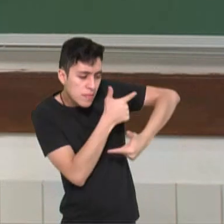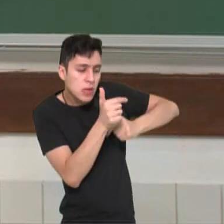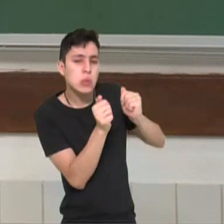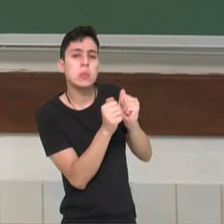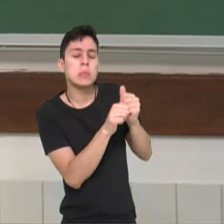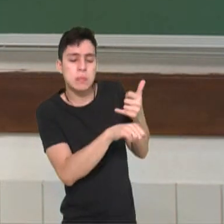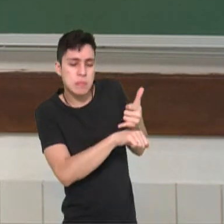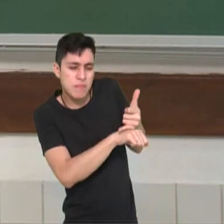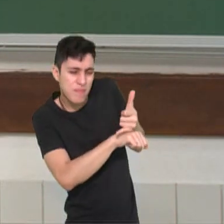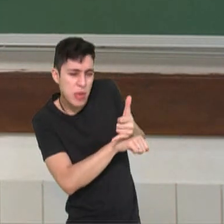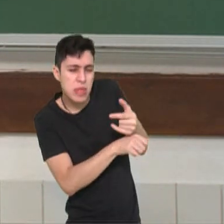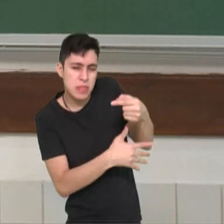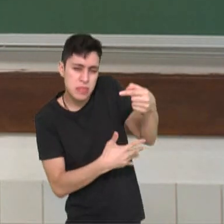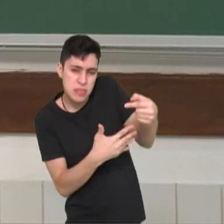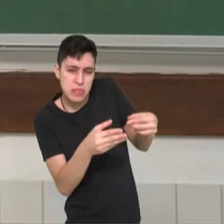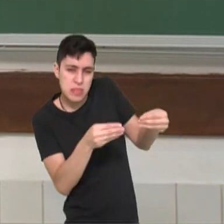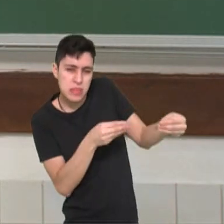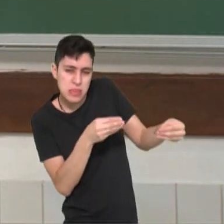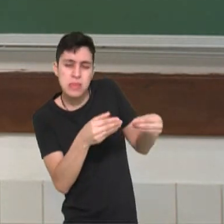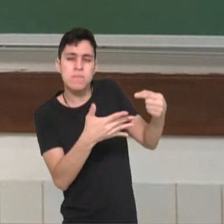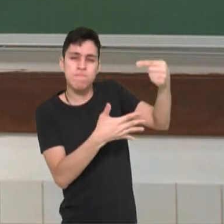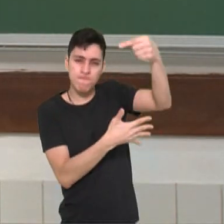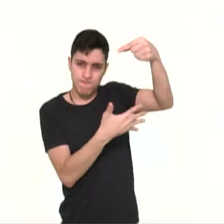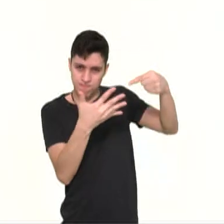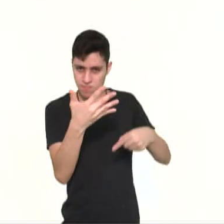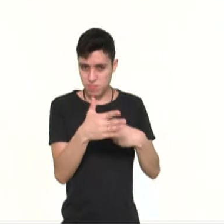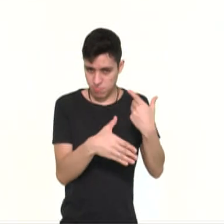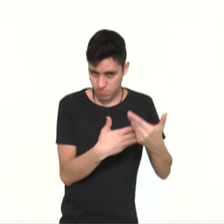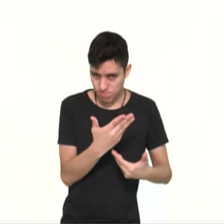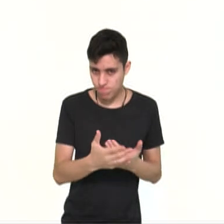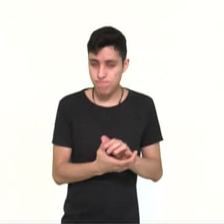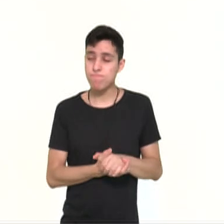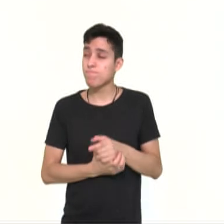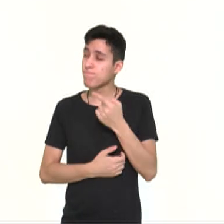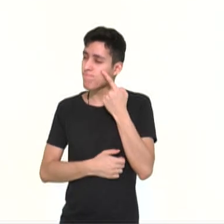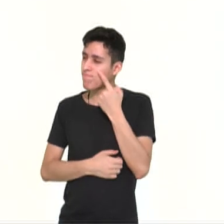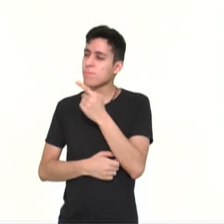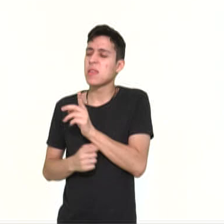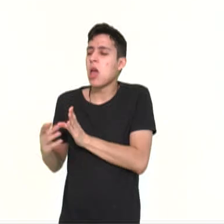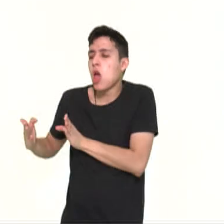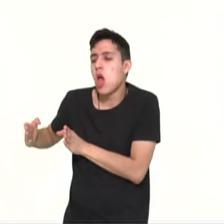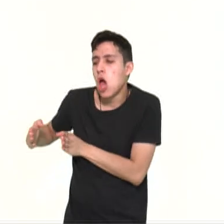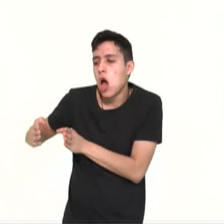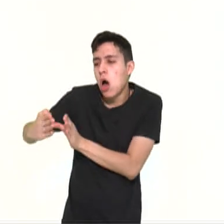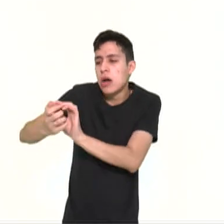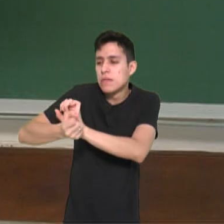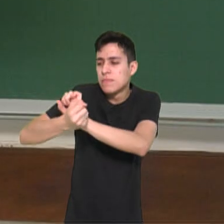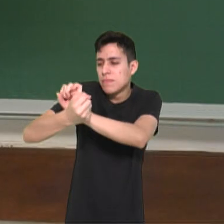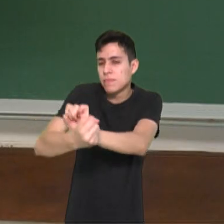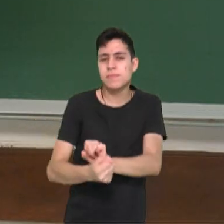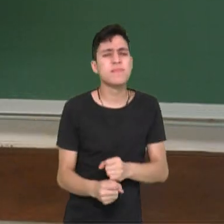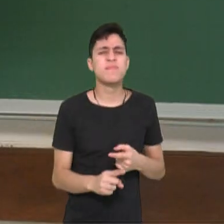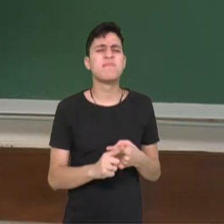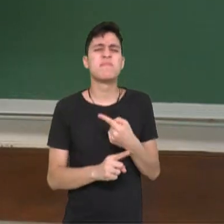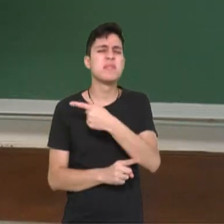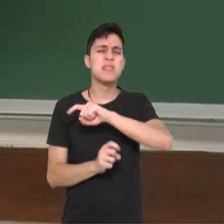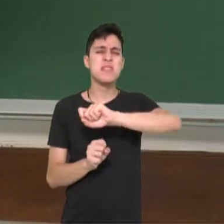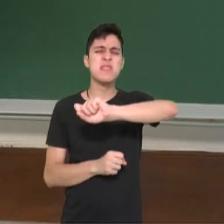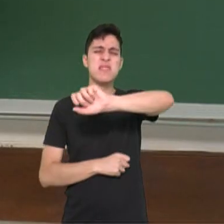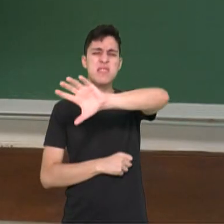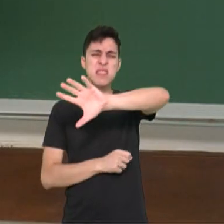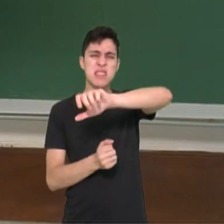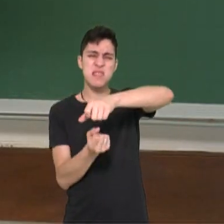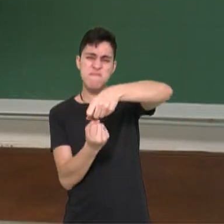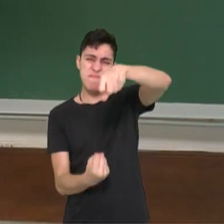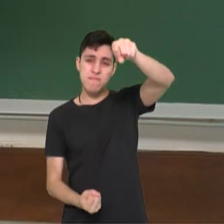a gente vai ver, né? Aqui a gente vê um pouco dessas rotas de escravidão. Por que a gente está vendo esse mapa? Porque olha só,